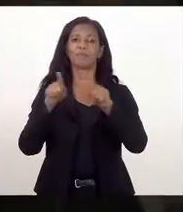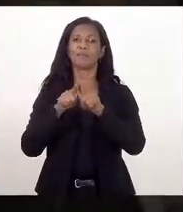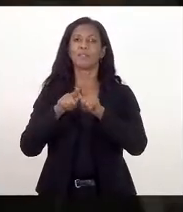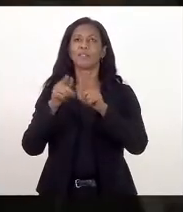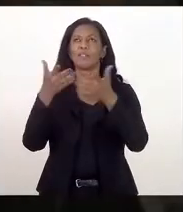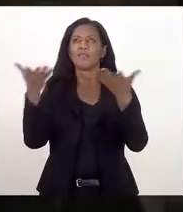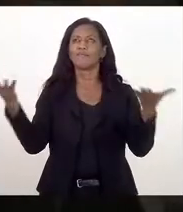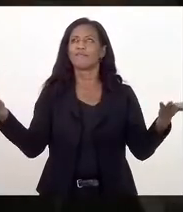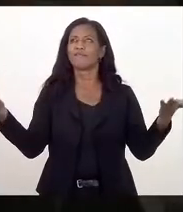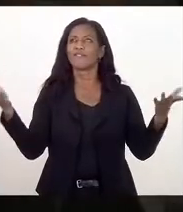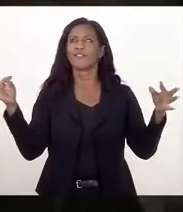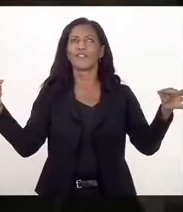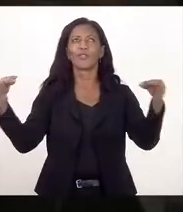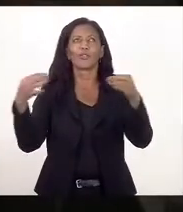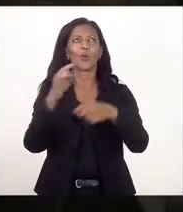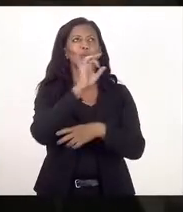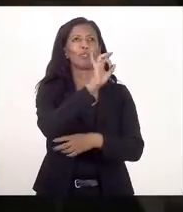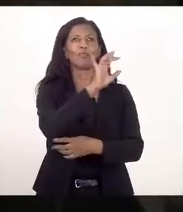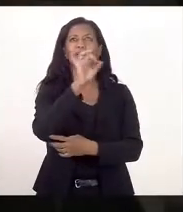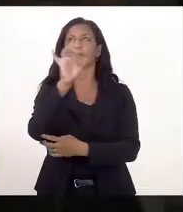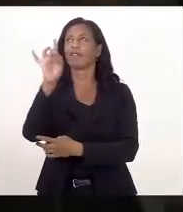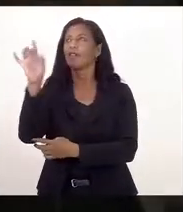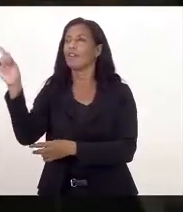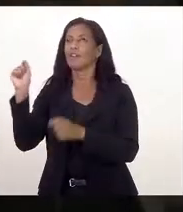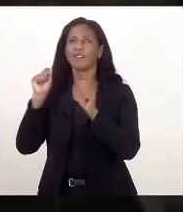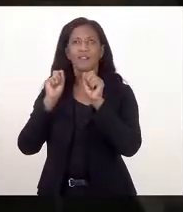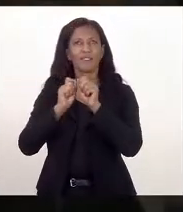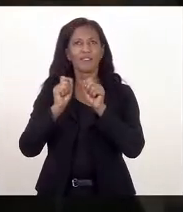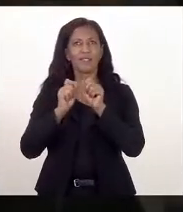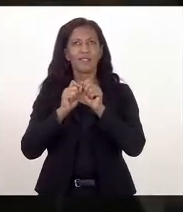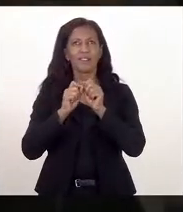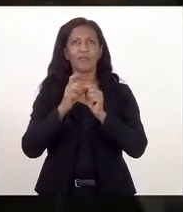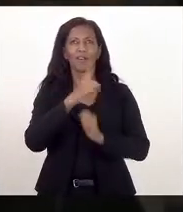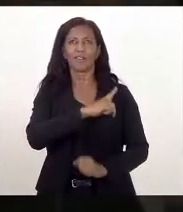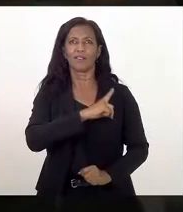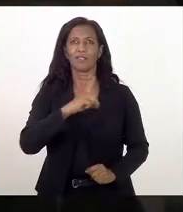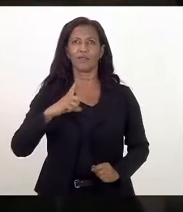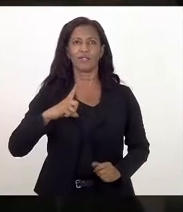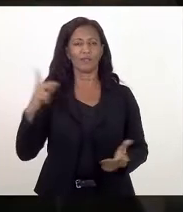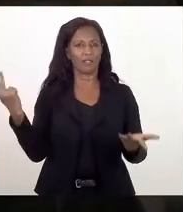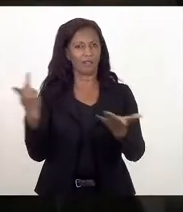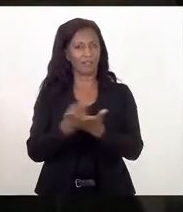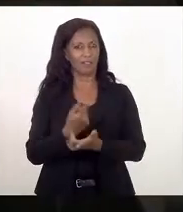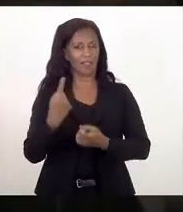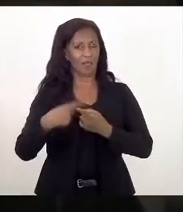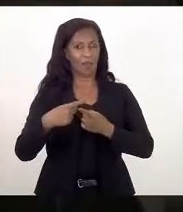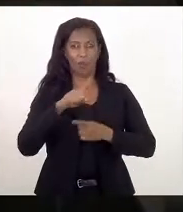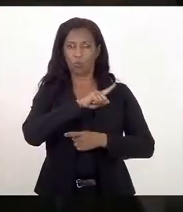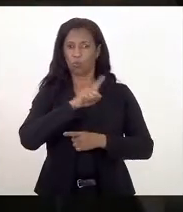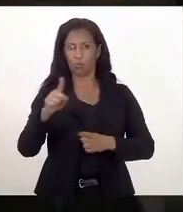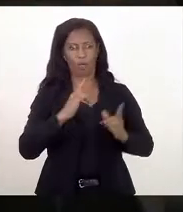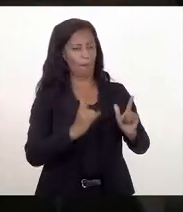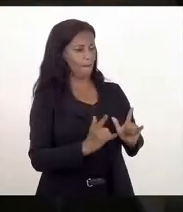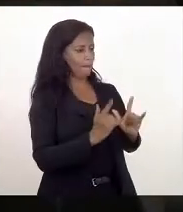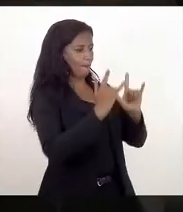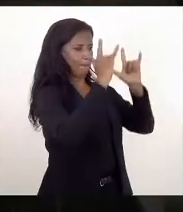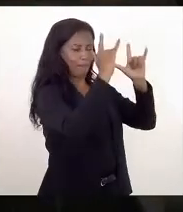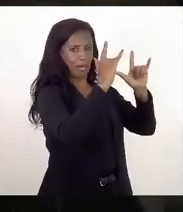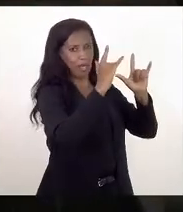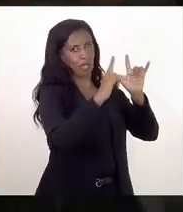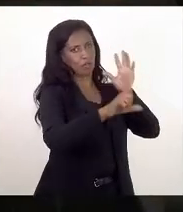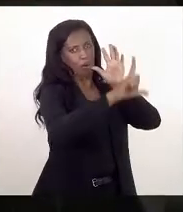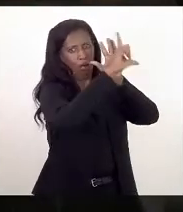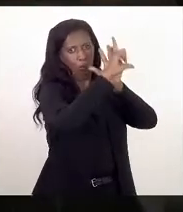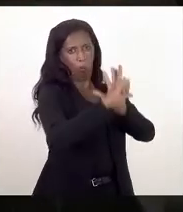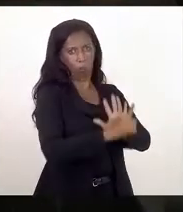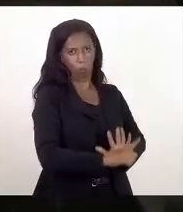vocês, a todos vocês que fazem a Defensoria Pública acontecer. Porque ela não é um prédio, ela não é um emaranhado de leis.